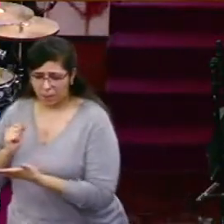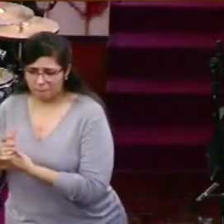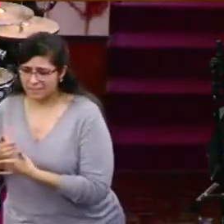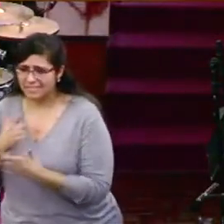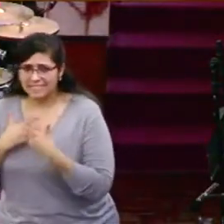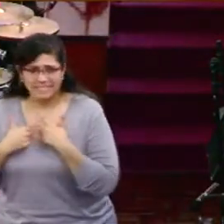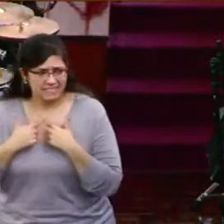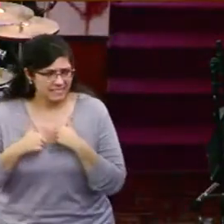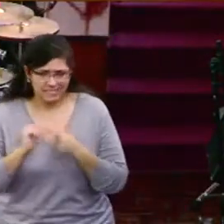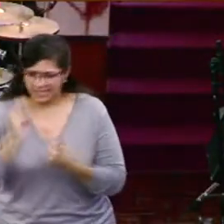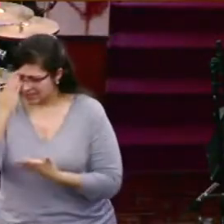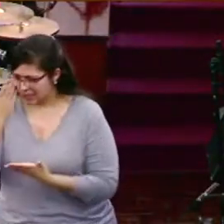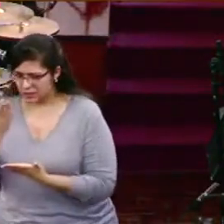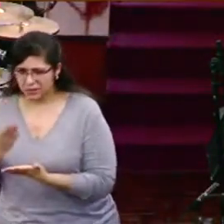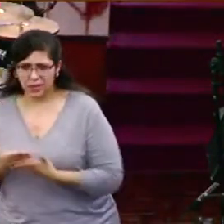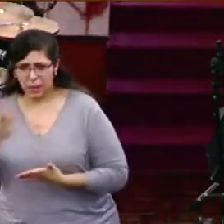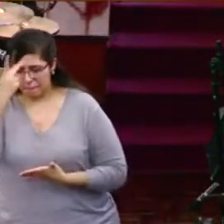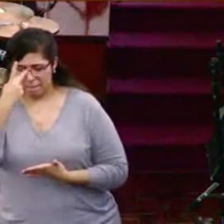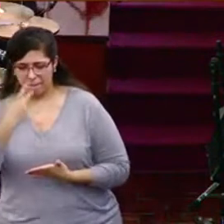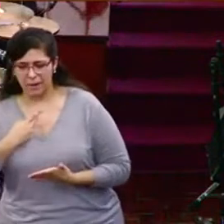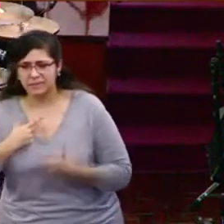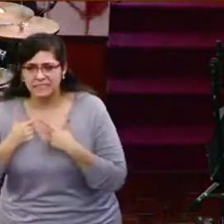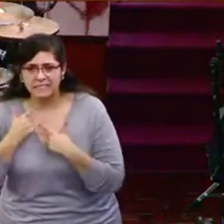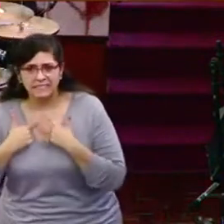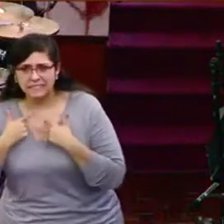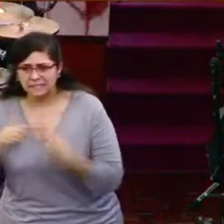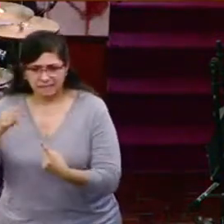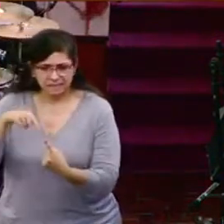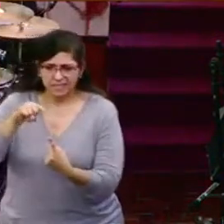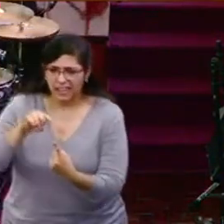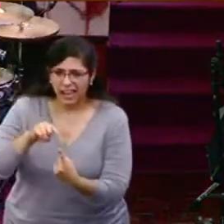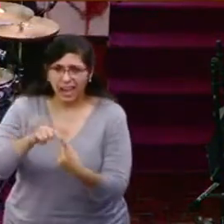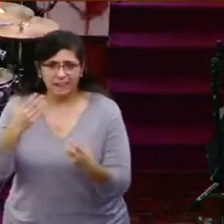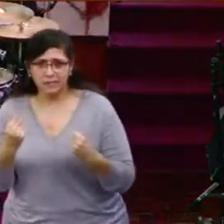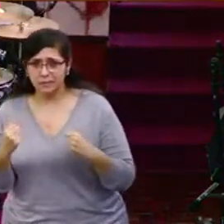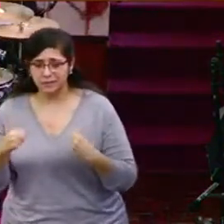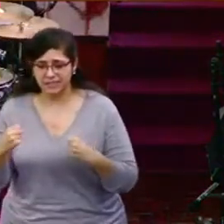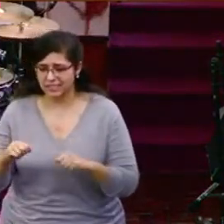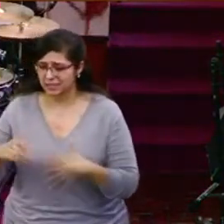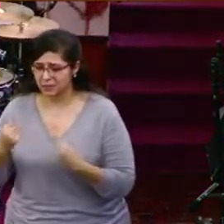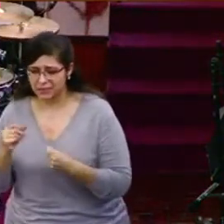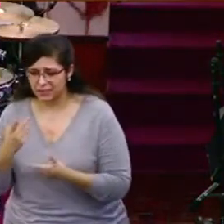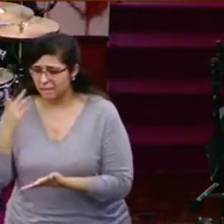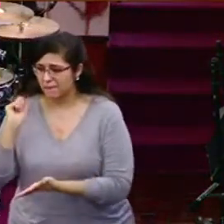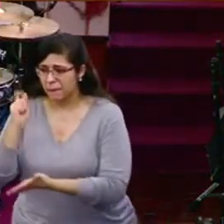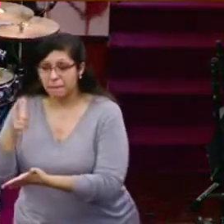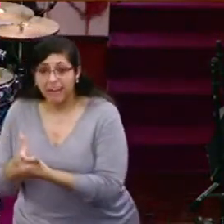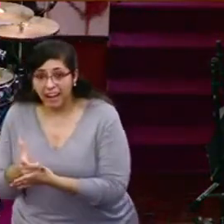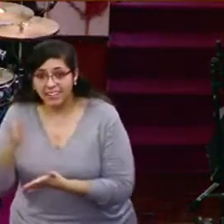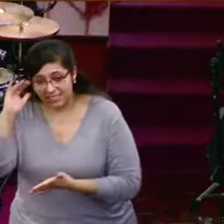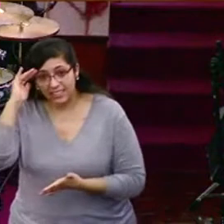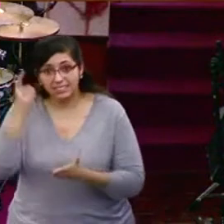vão confiar nos seus desejos e vamos estabelecer metas e vão escravizá-las a si mesmas